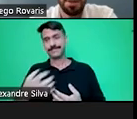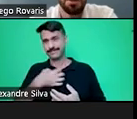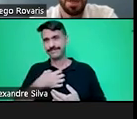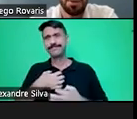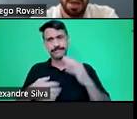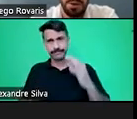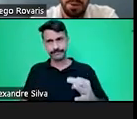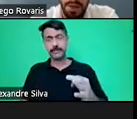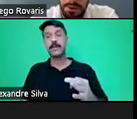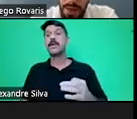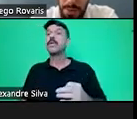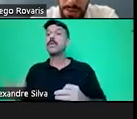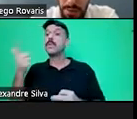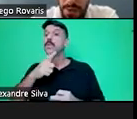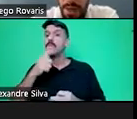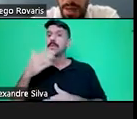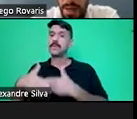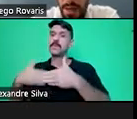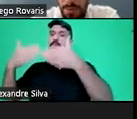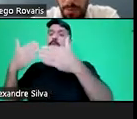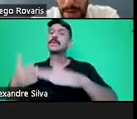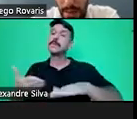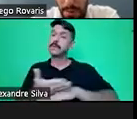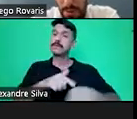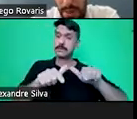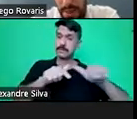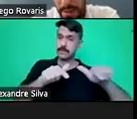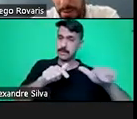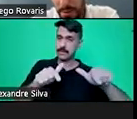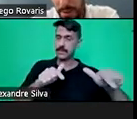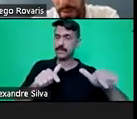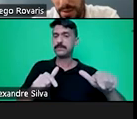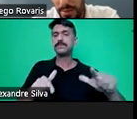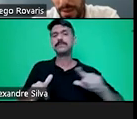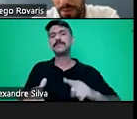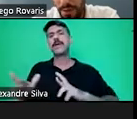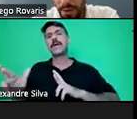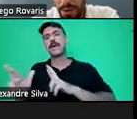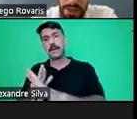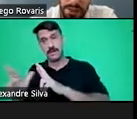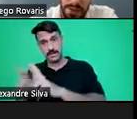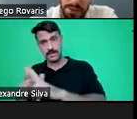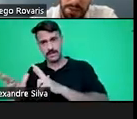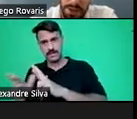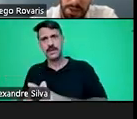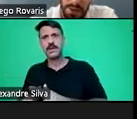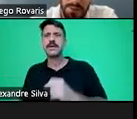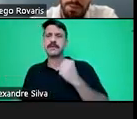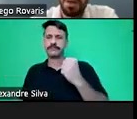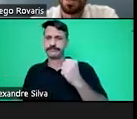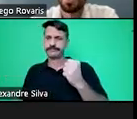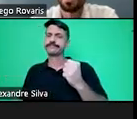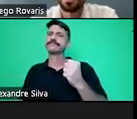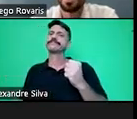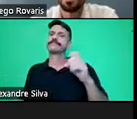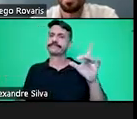substancialmente o rendimento educacional e o sucesso do trabalho, e isso passa por uma relação bem forte que esse transtorno tem